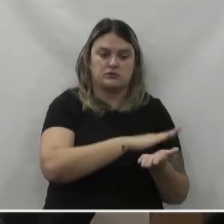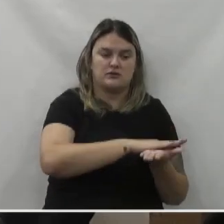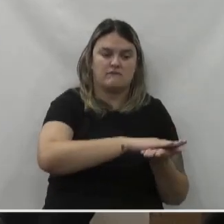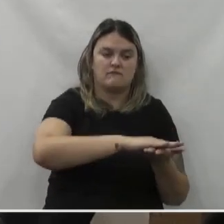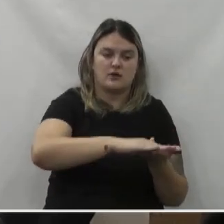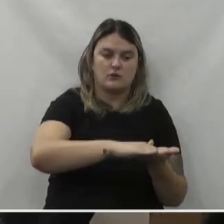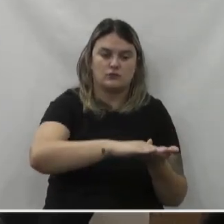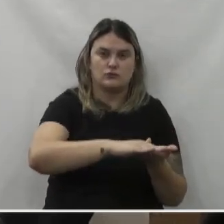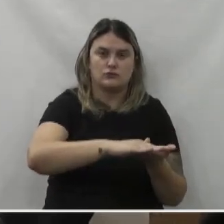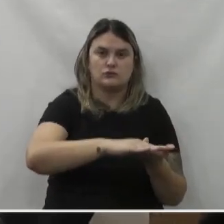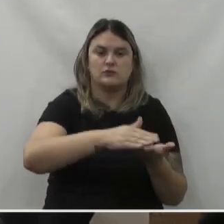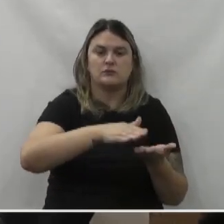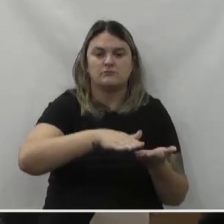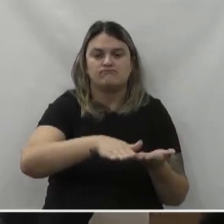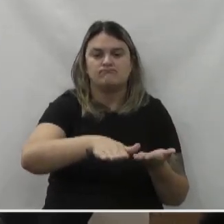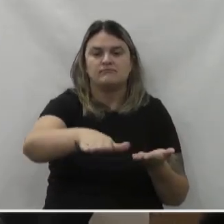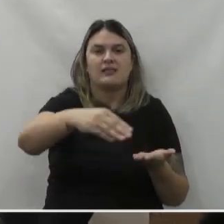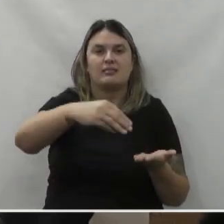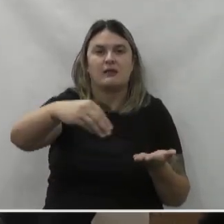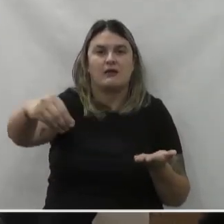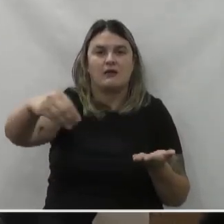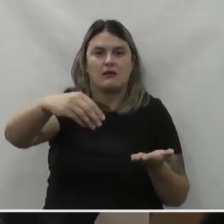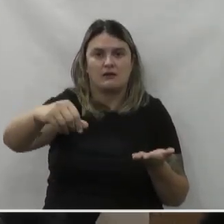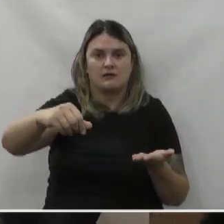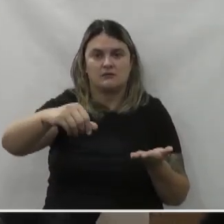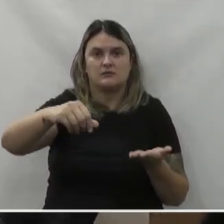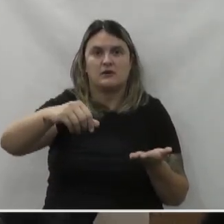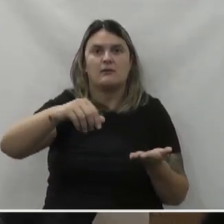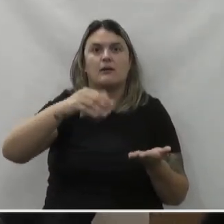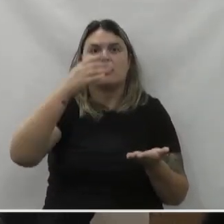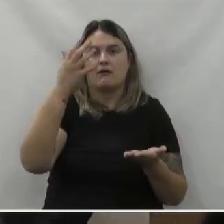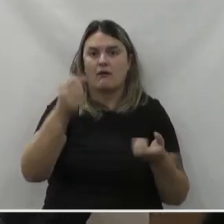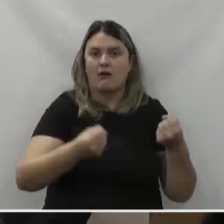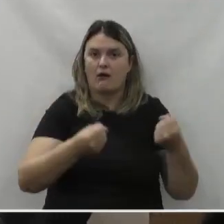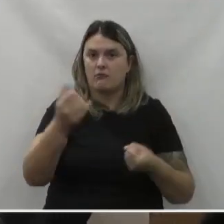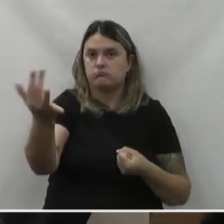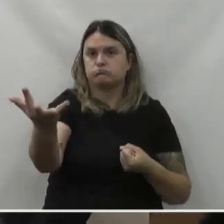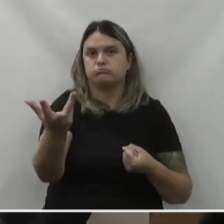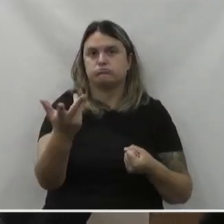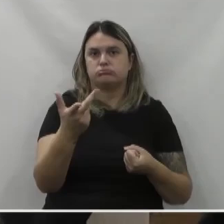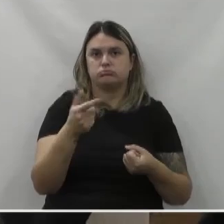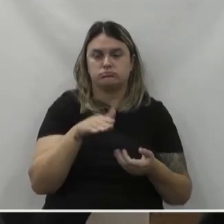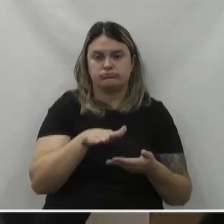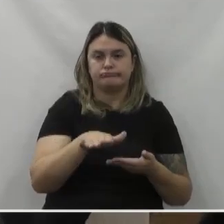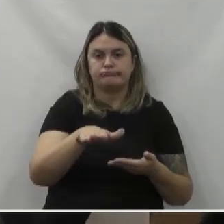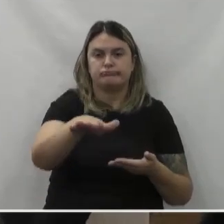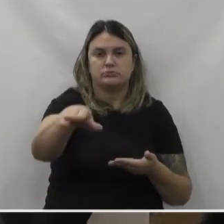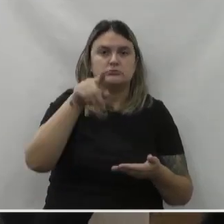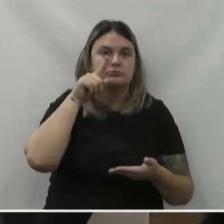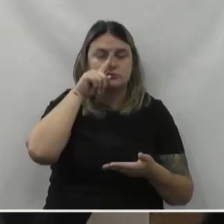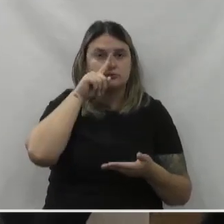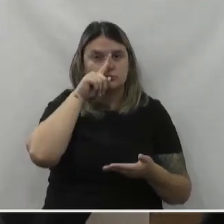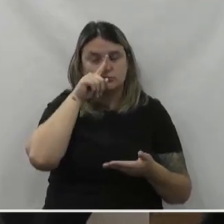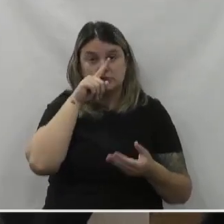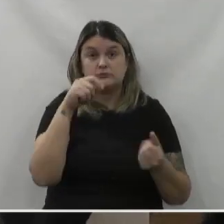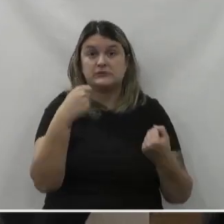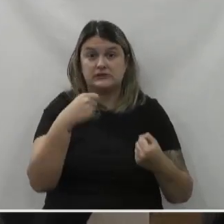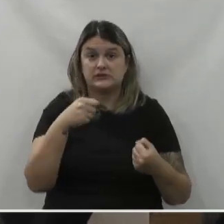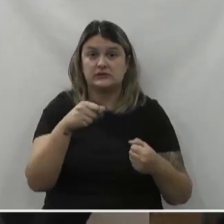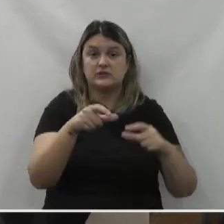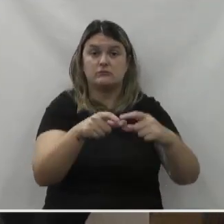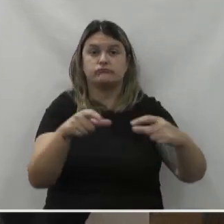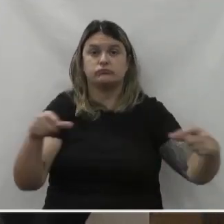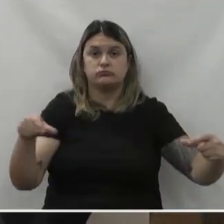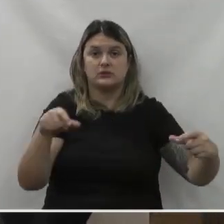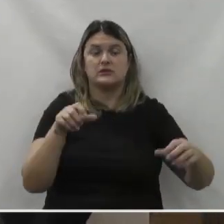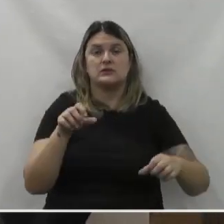chão, alguns veículos têm excedido velocidade ali, trazendo uma preocupação na comunidade escolar, né,